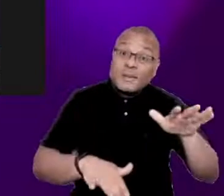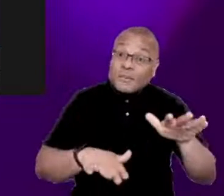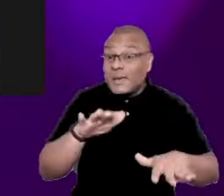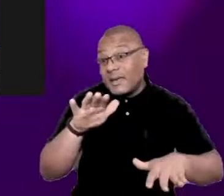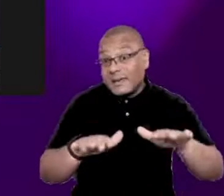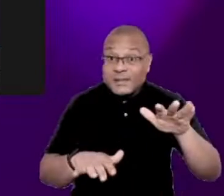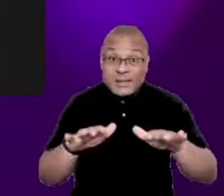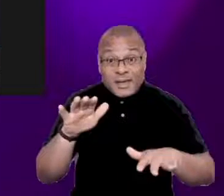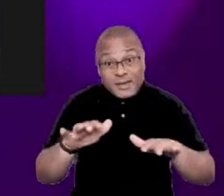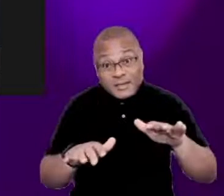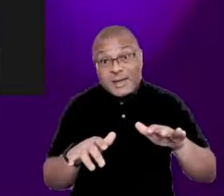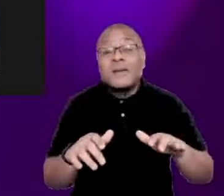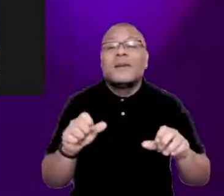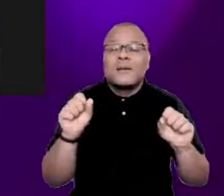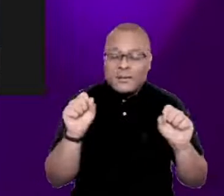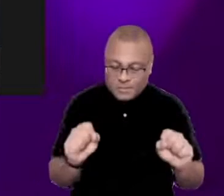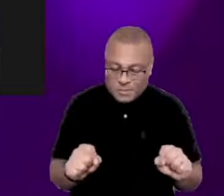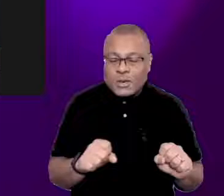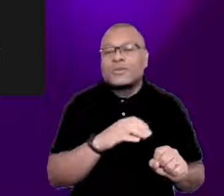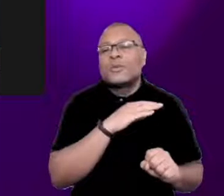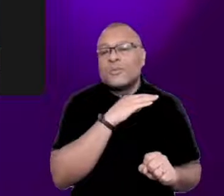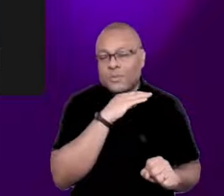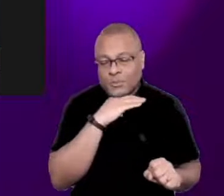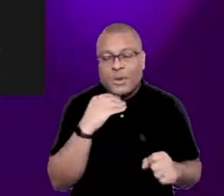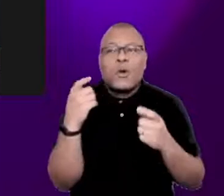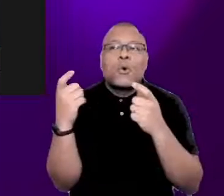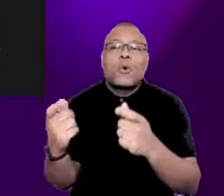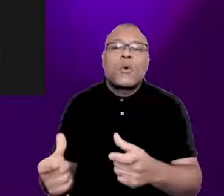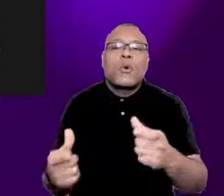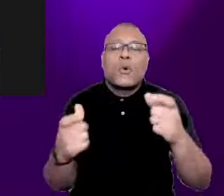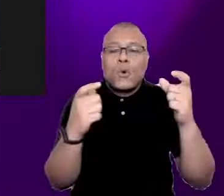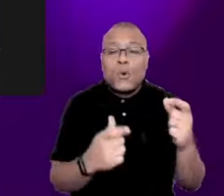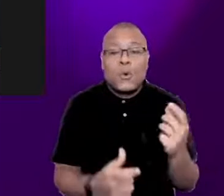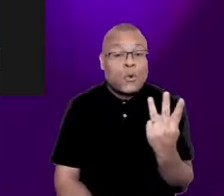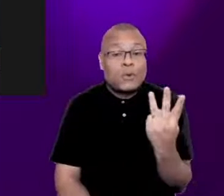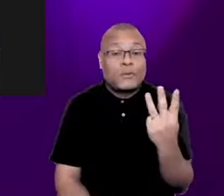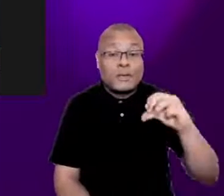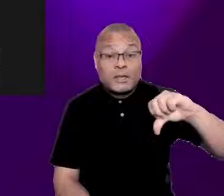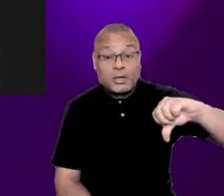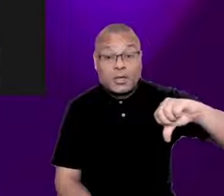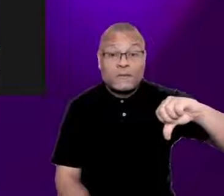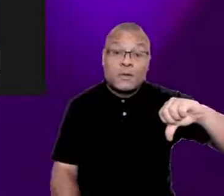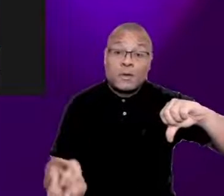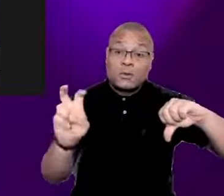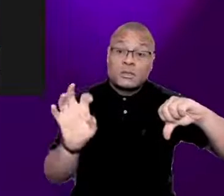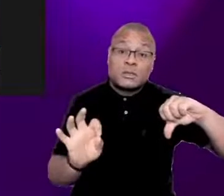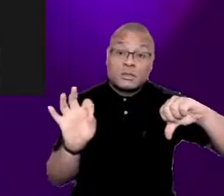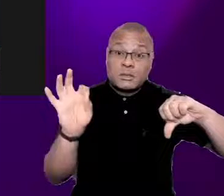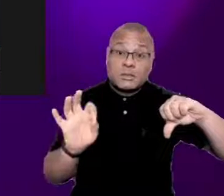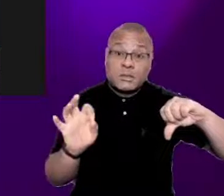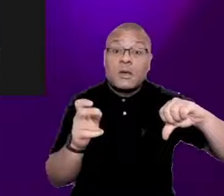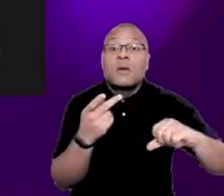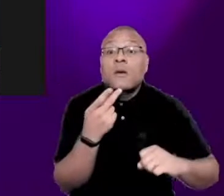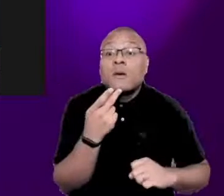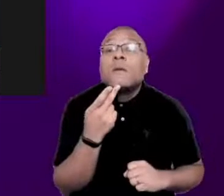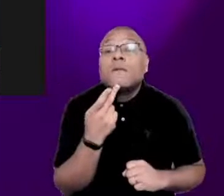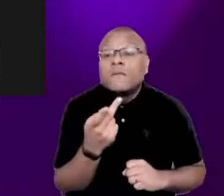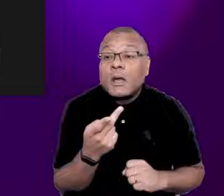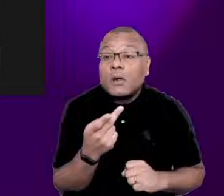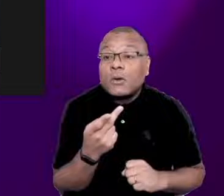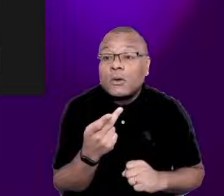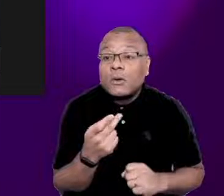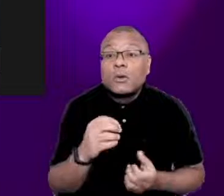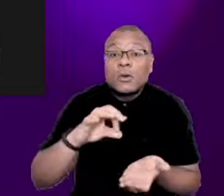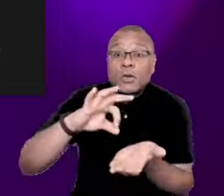ter 5% de chance de óbito, ou 39%, o que levou a se cunhar o termo de que